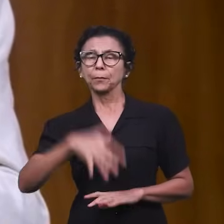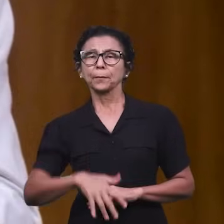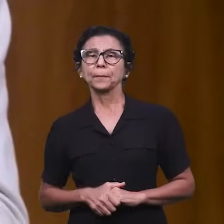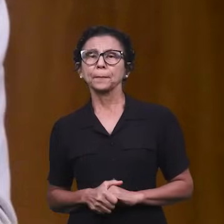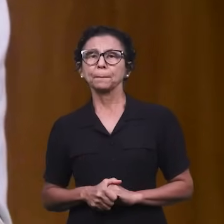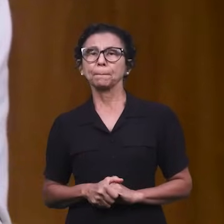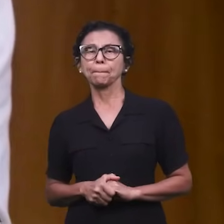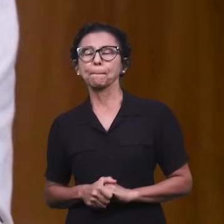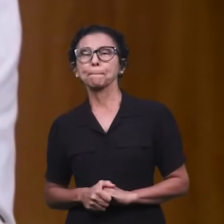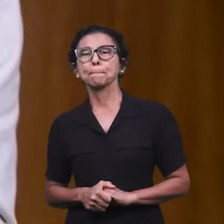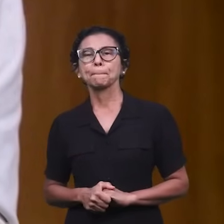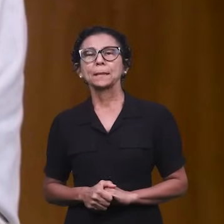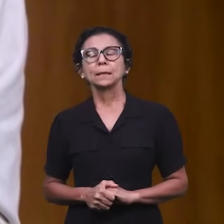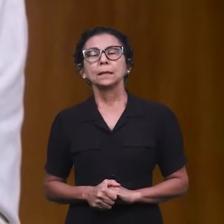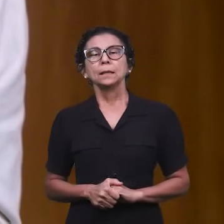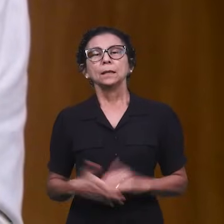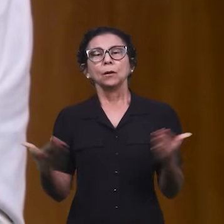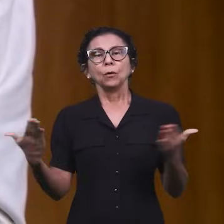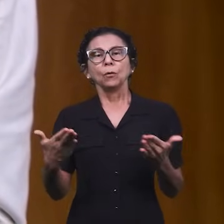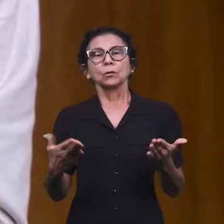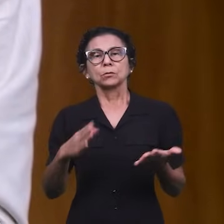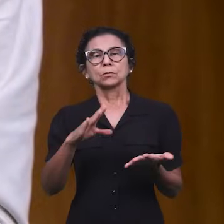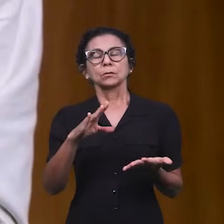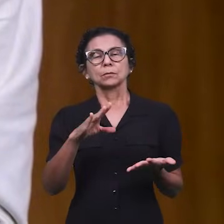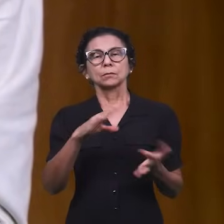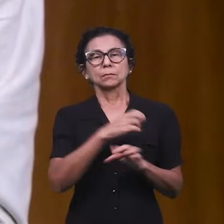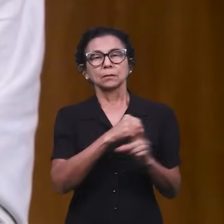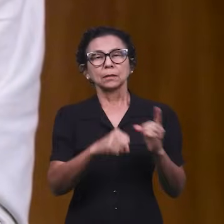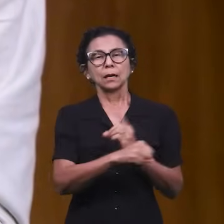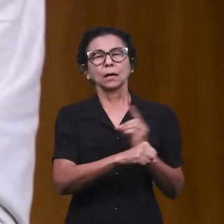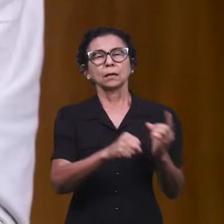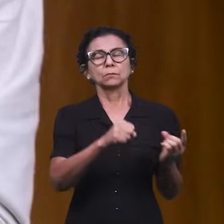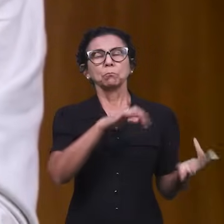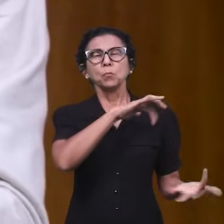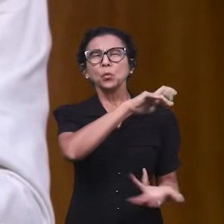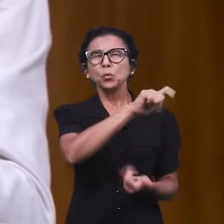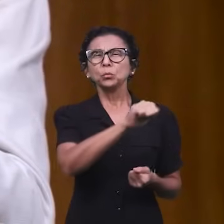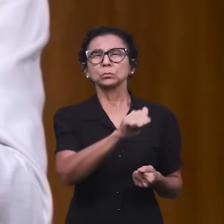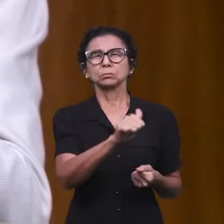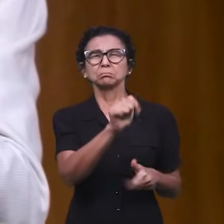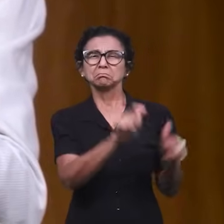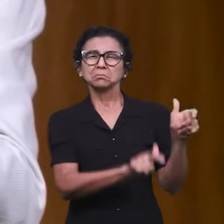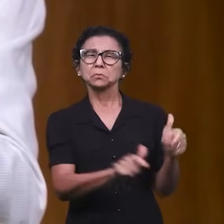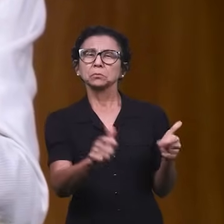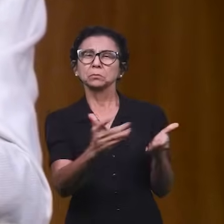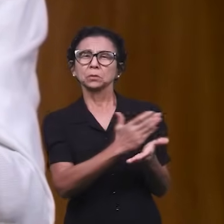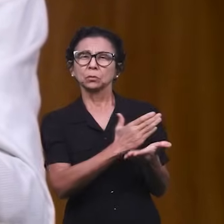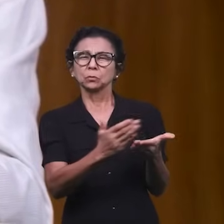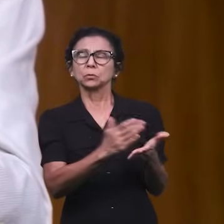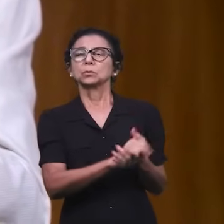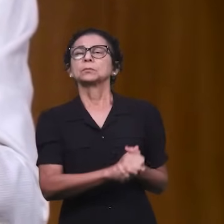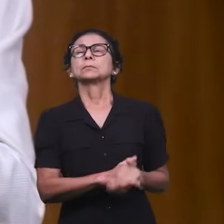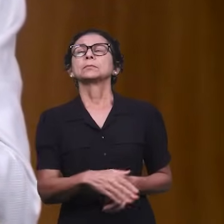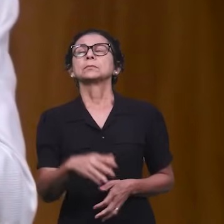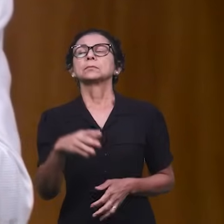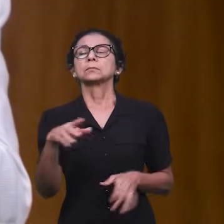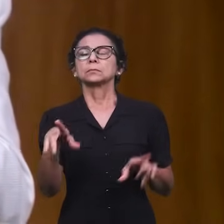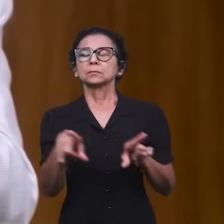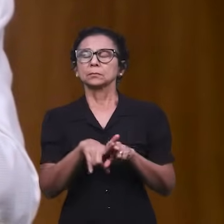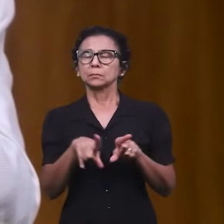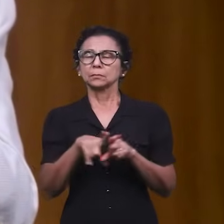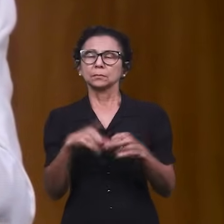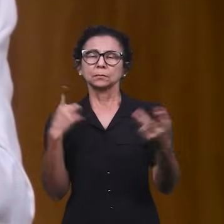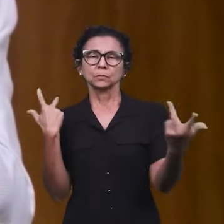estabelecido. E aí um ponto até interessante, antes de continuar, os muros. Porque eles construíram aqueles muros, eram os muros